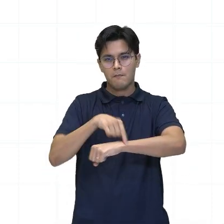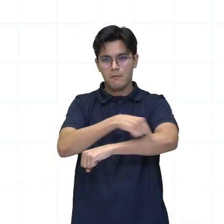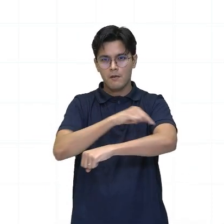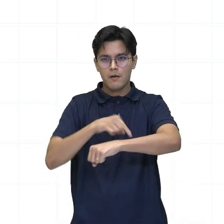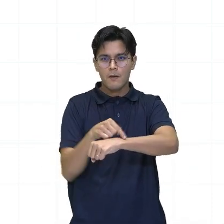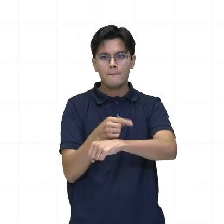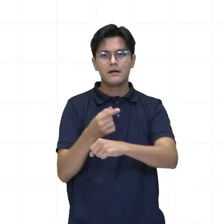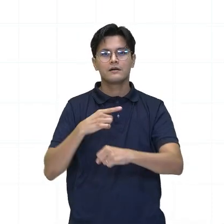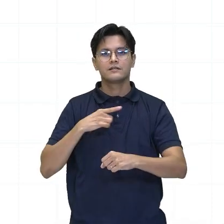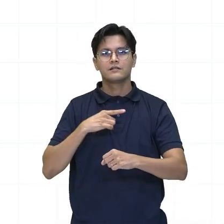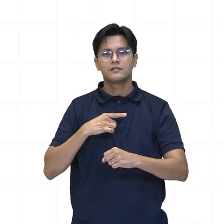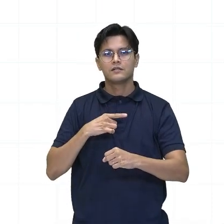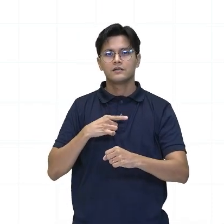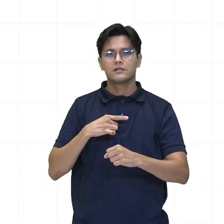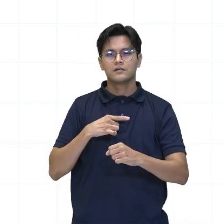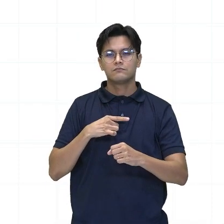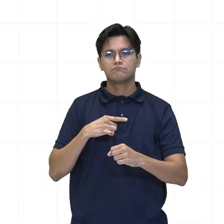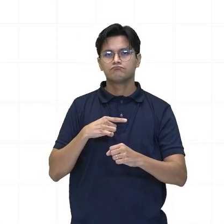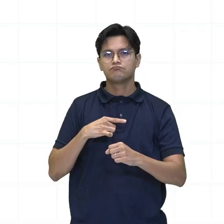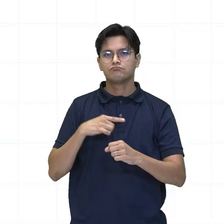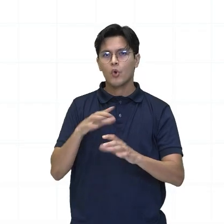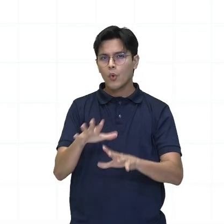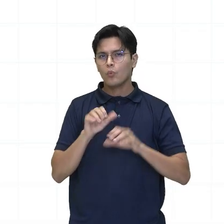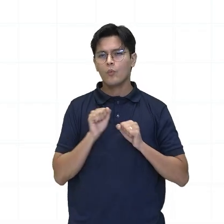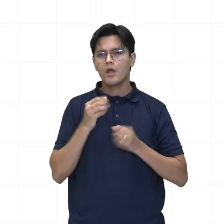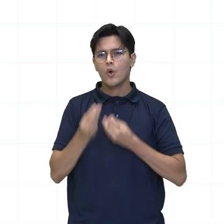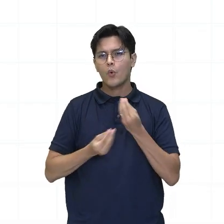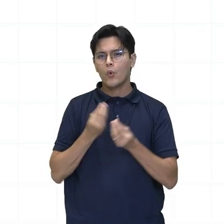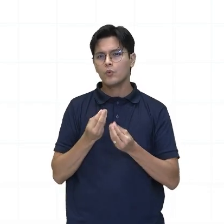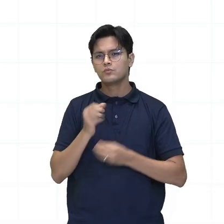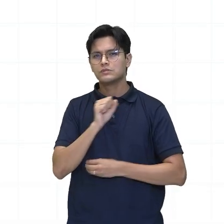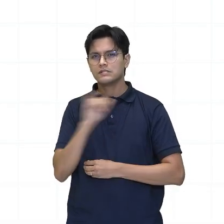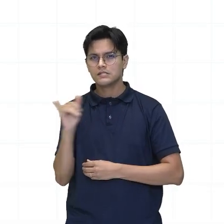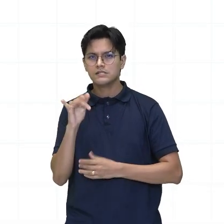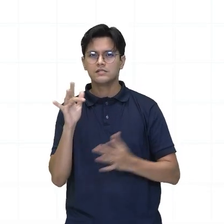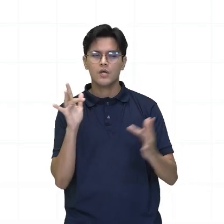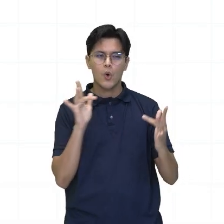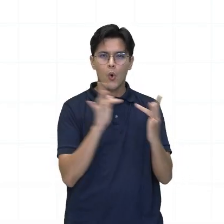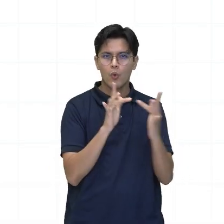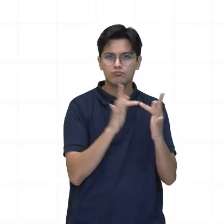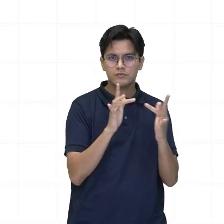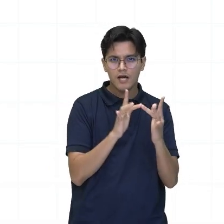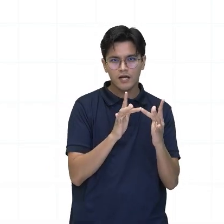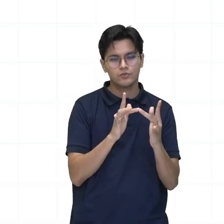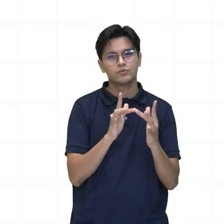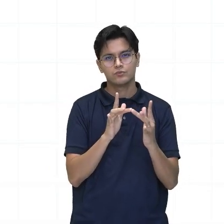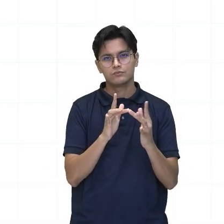como contato, ele é causado por contato com secreções